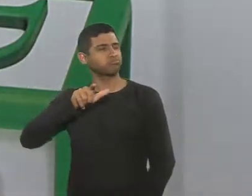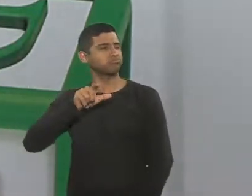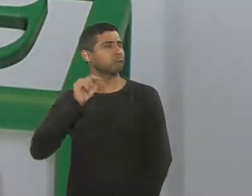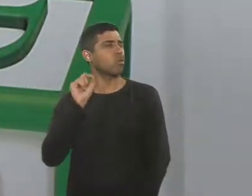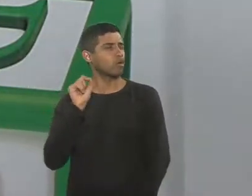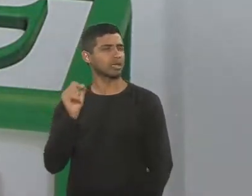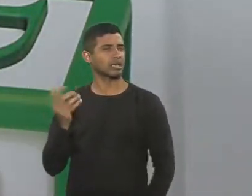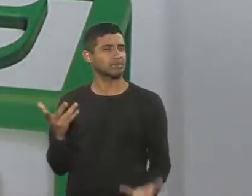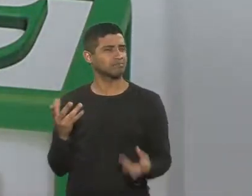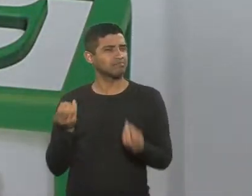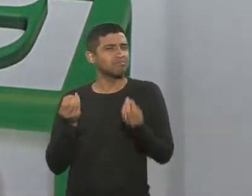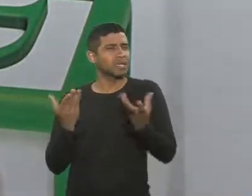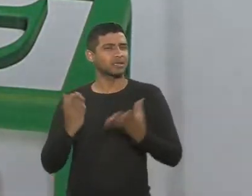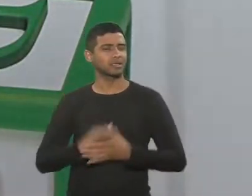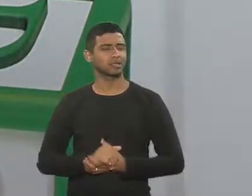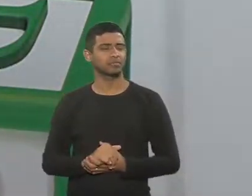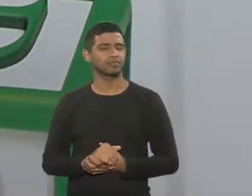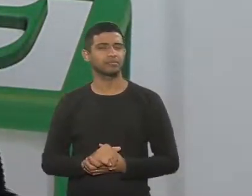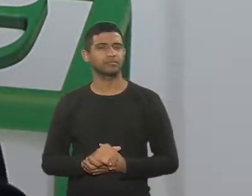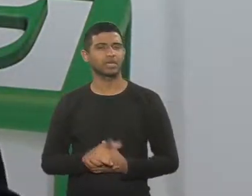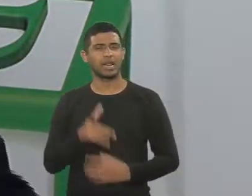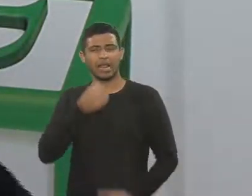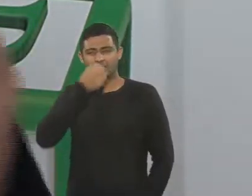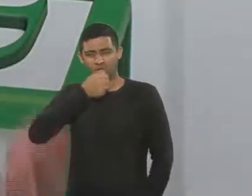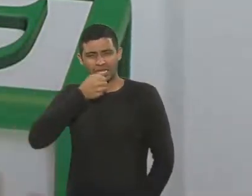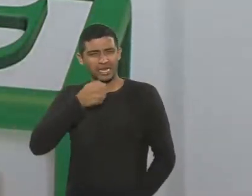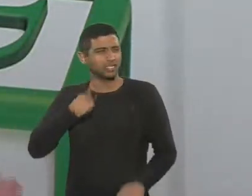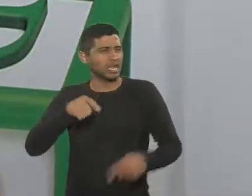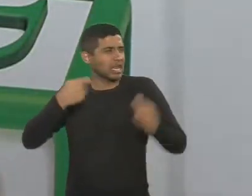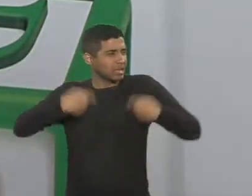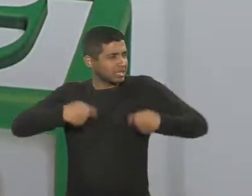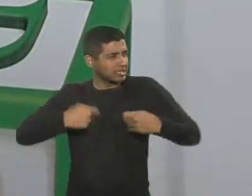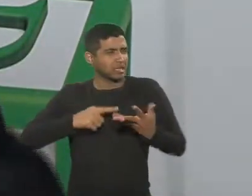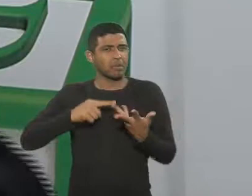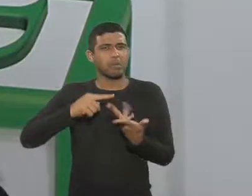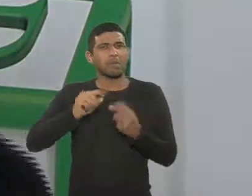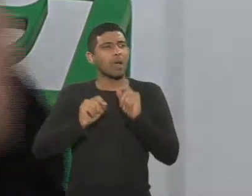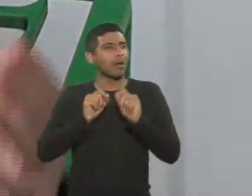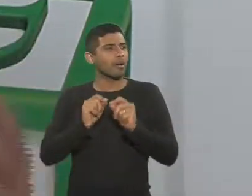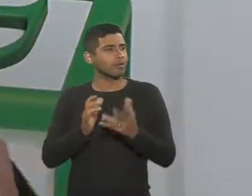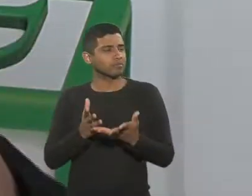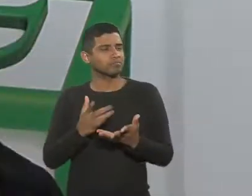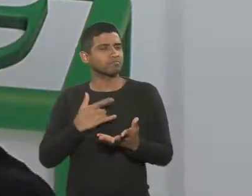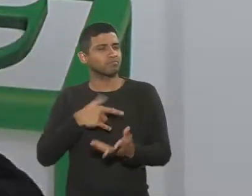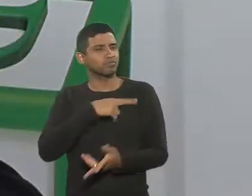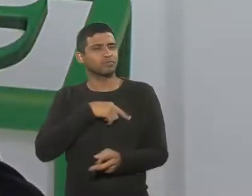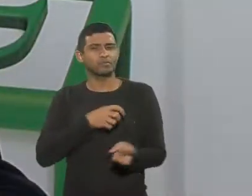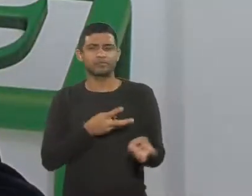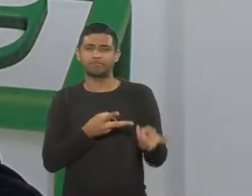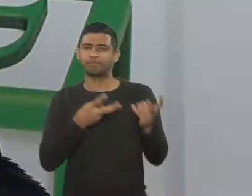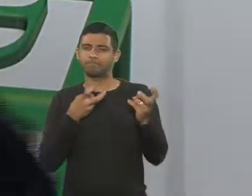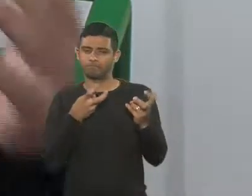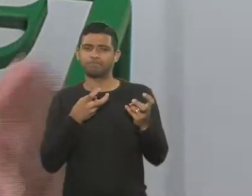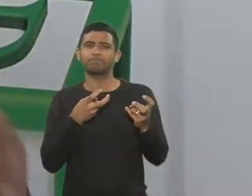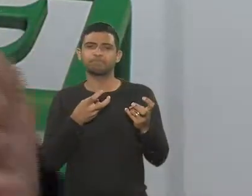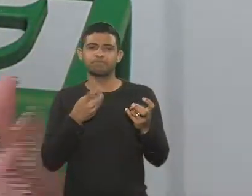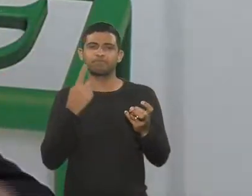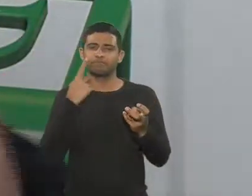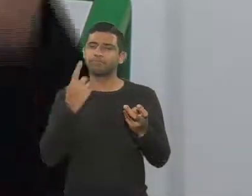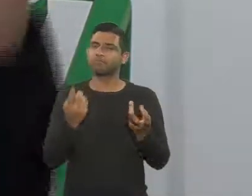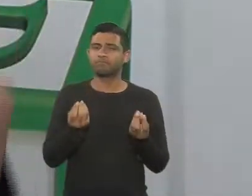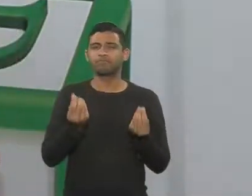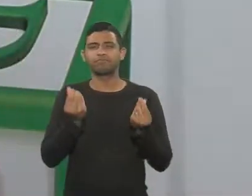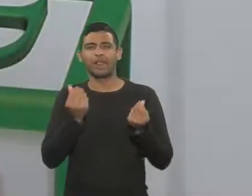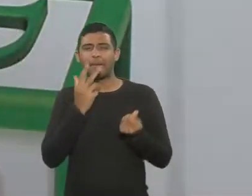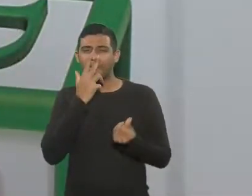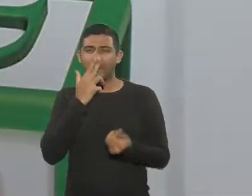jornalismo, o que o jornalismo tem que fazer. Sim. E aí a gente percebe que assim, esse papel está